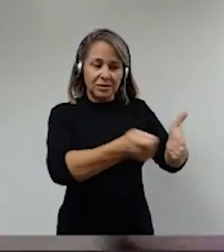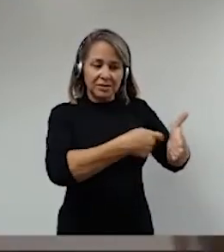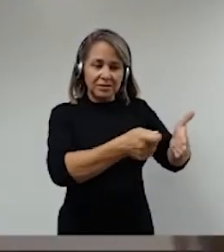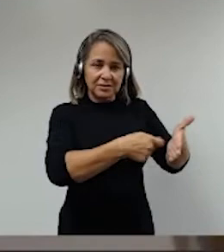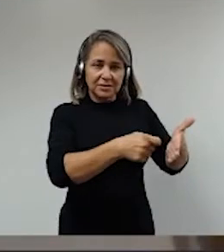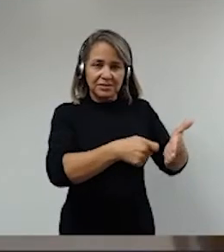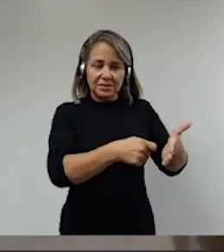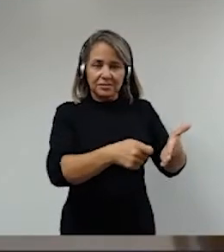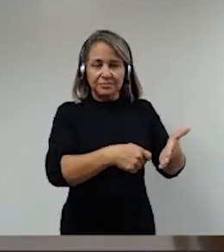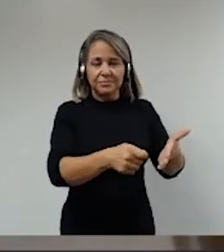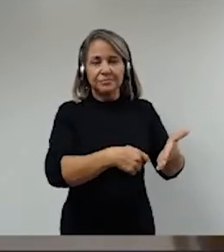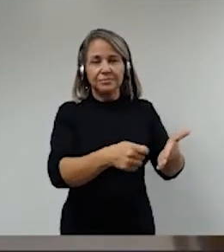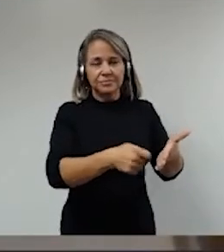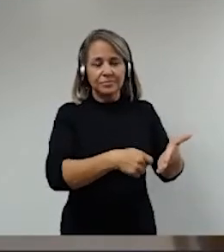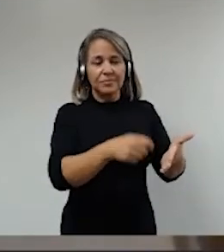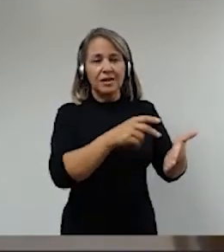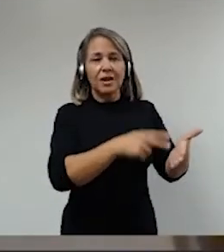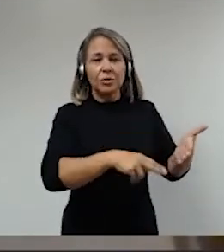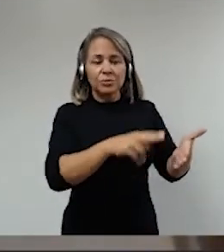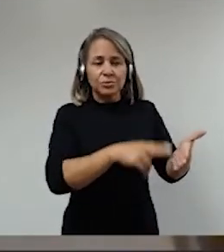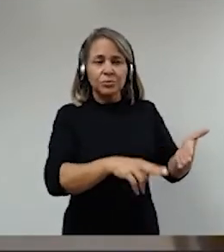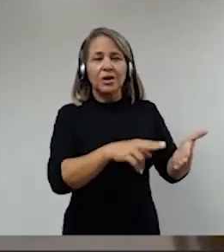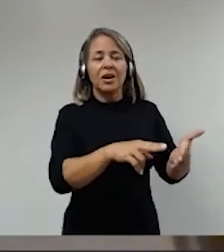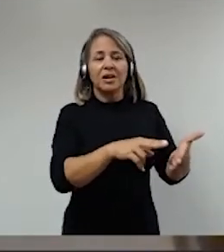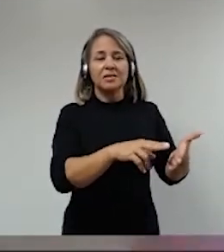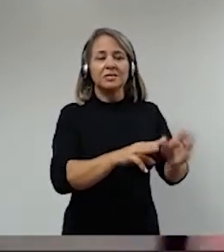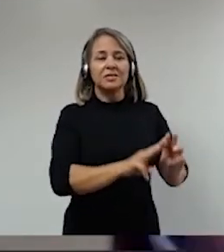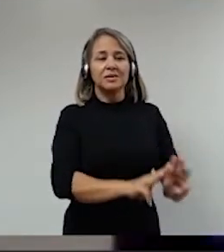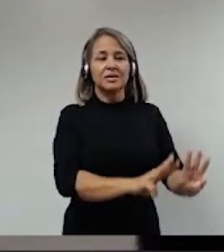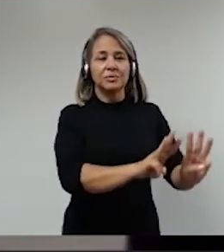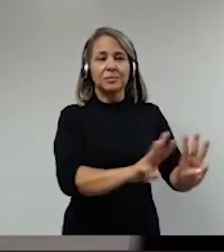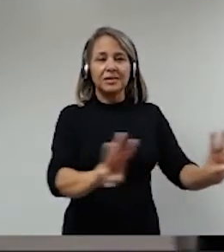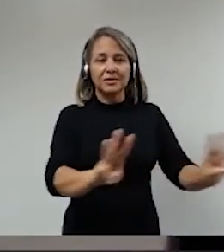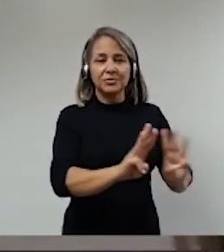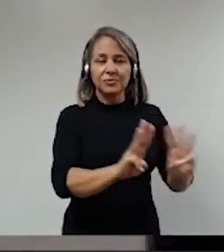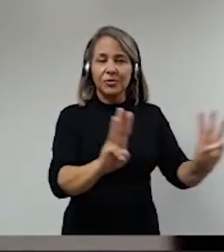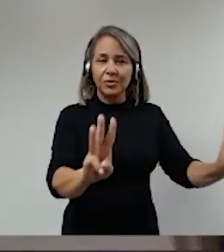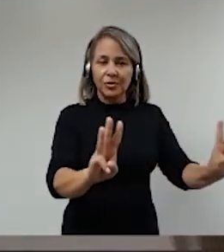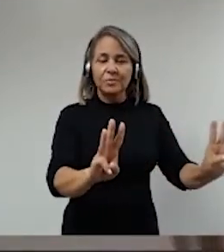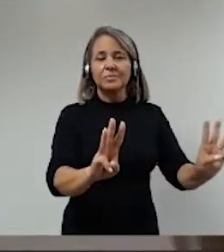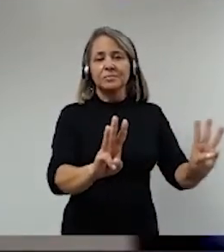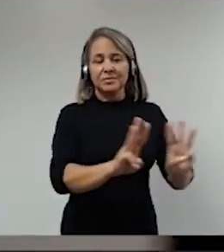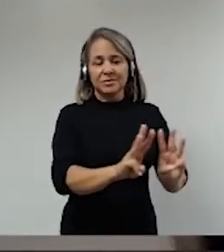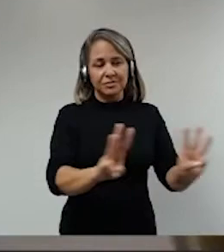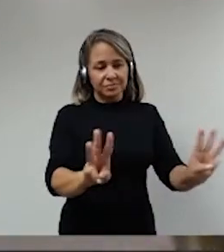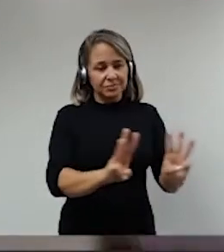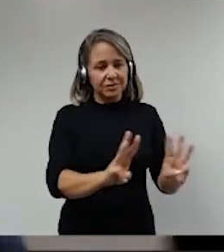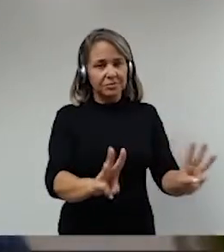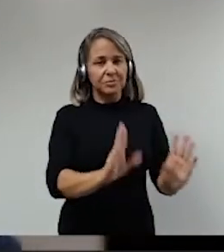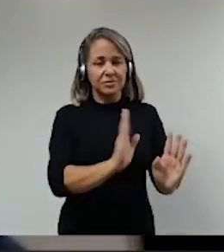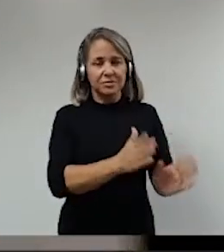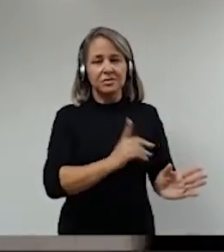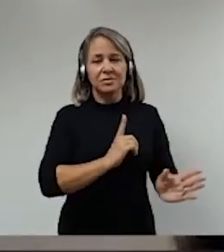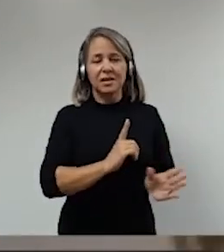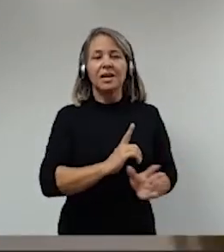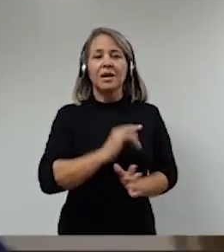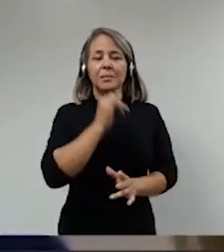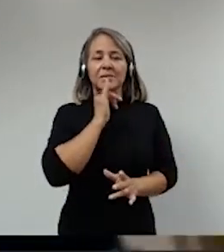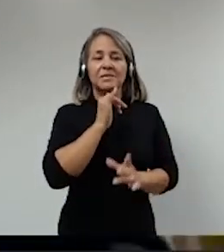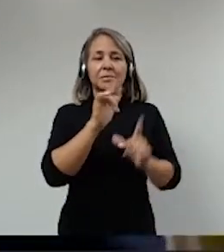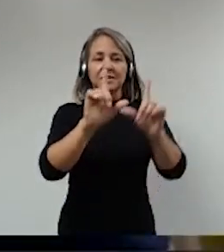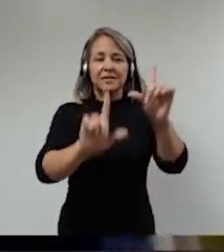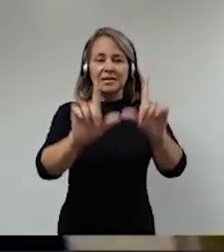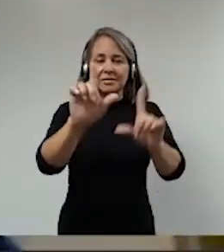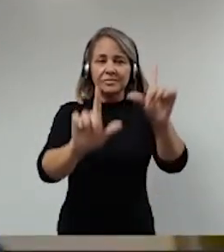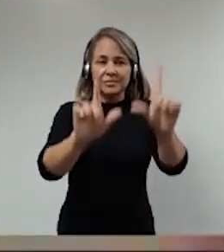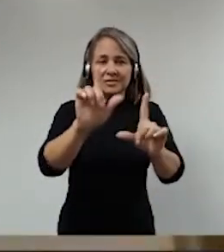assinaturas de usuários nas plataformas OTT, que são as plataformas que a gente chama de over the top, ou seja, são os Netflix, Amazon, né,